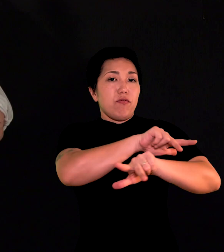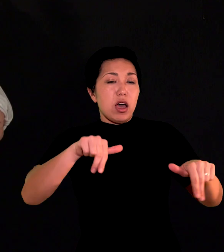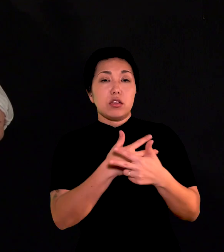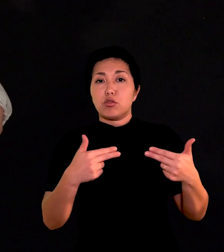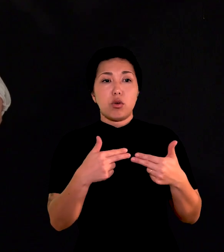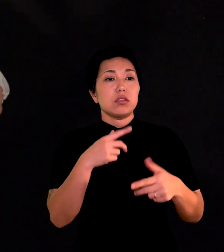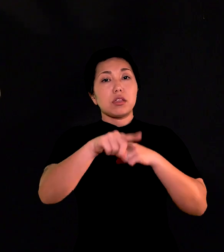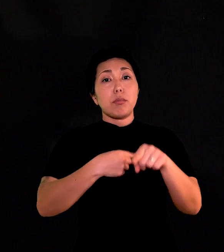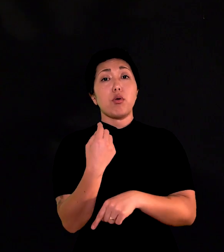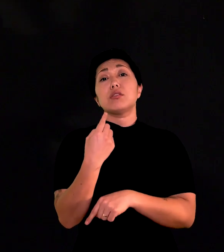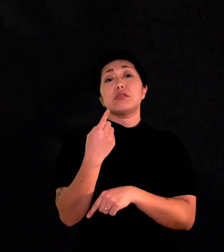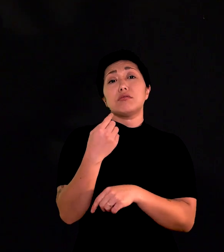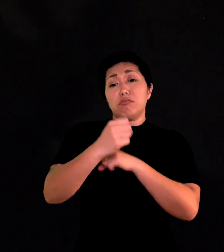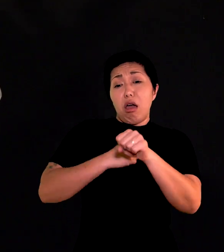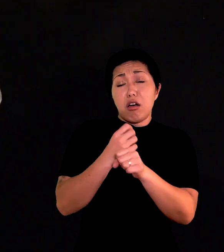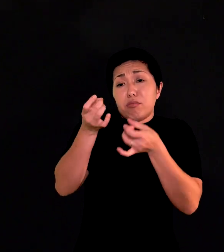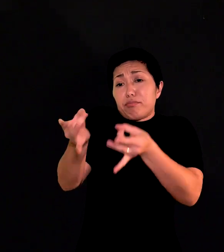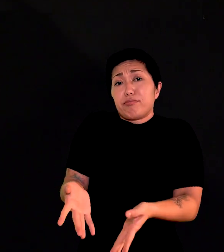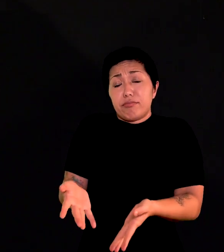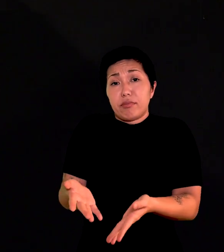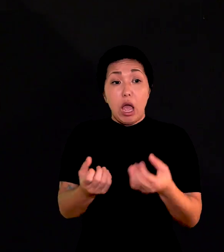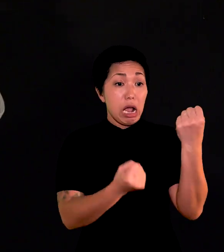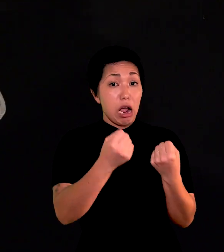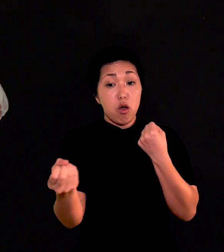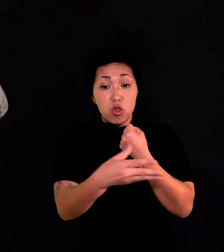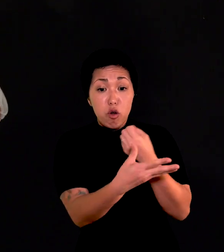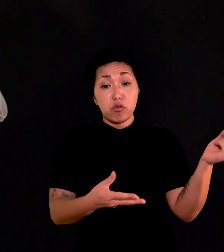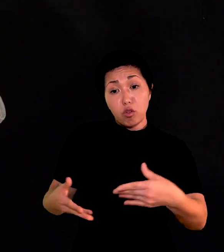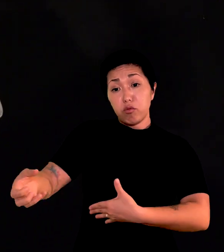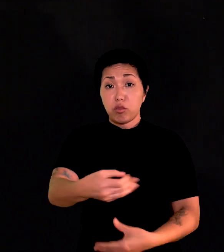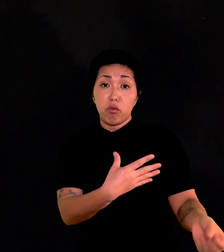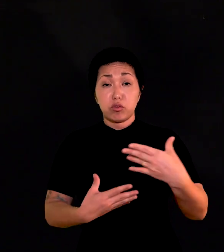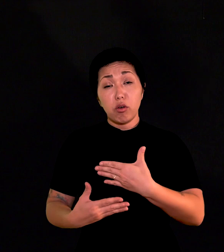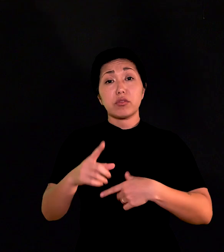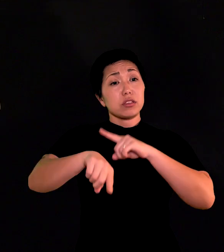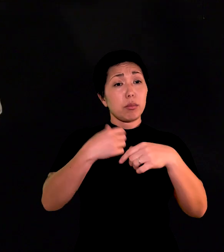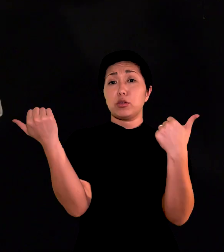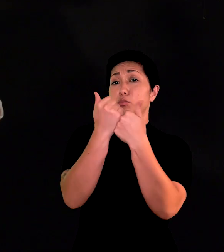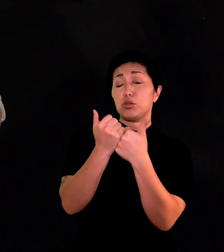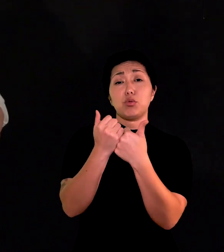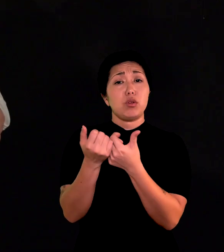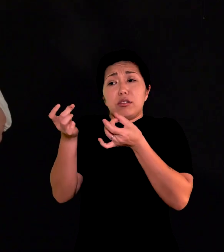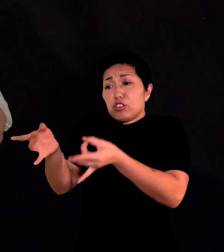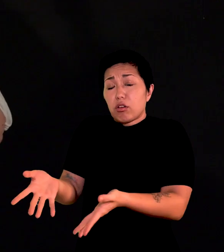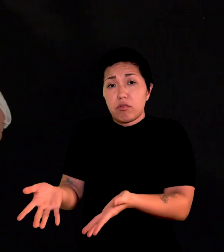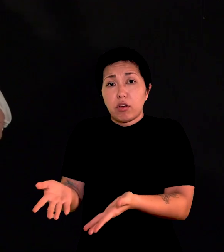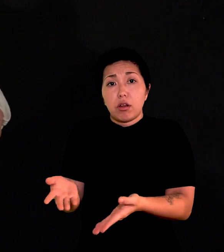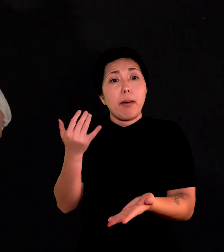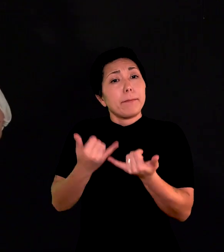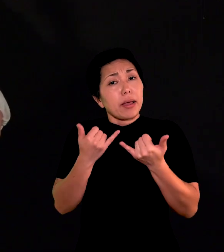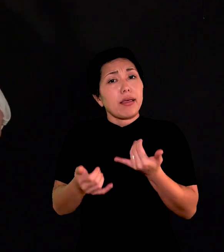de cacarecagem que a gente agora joga fora depois de algum tempo. Linhas novas de carros, todos os anos, que a gente joga